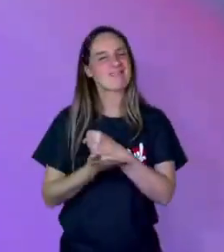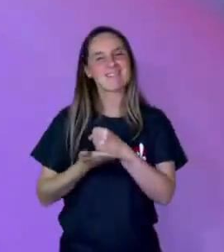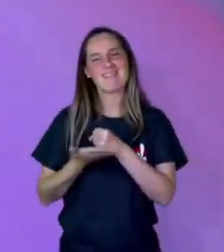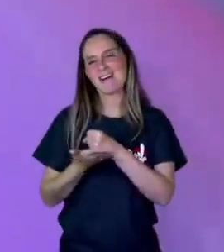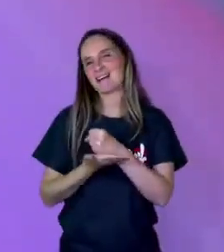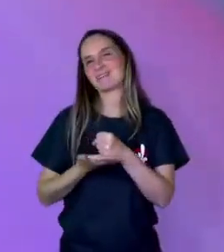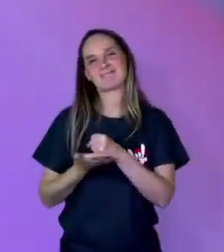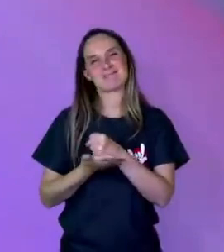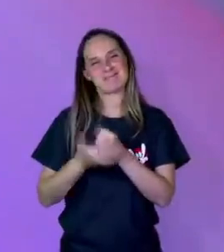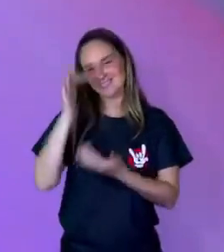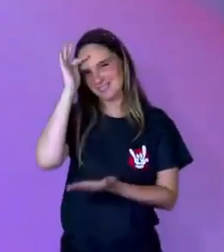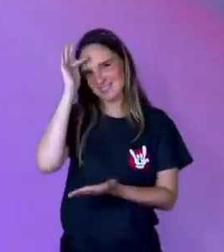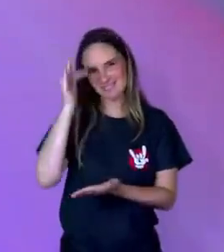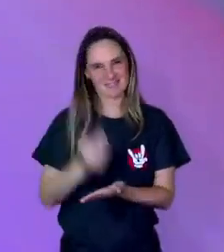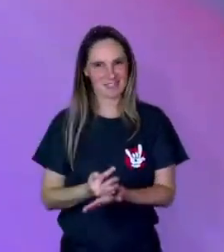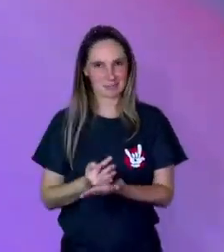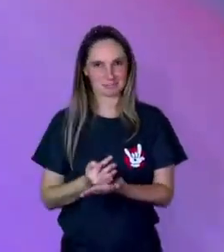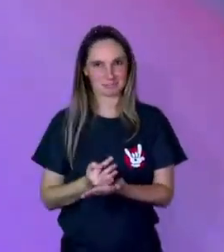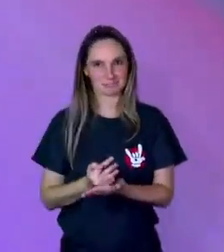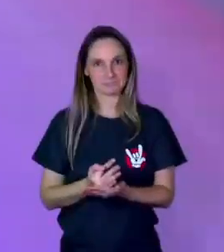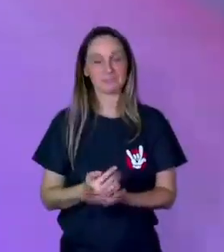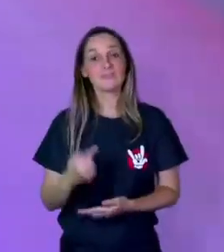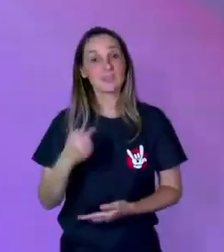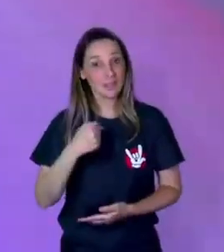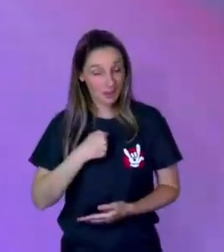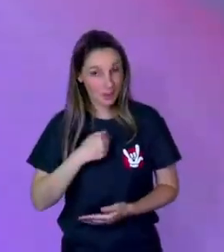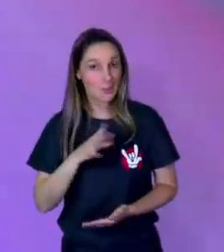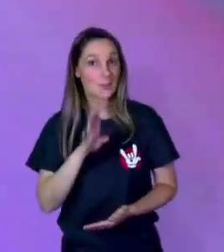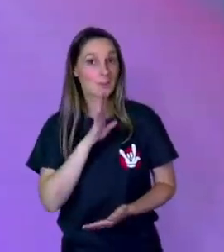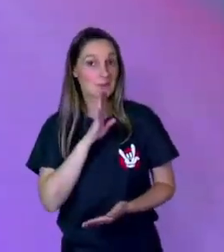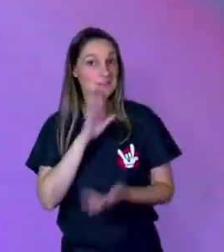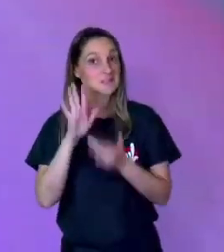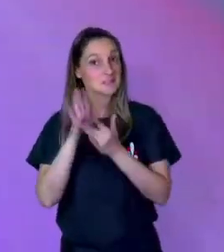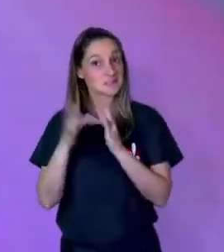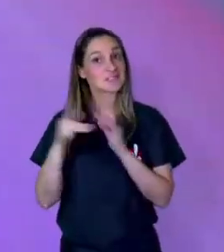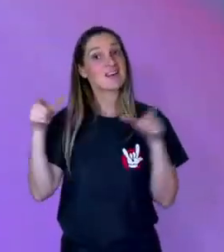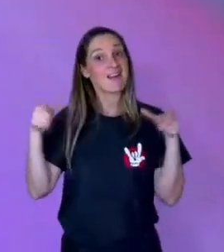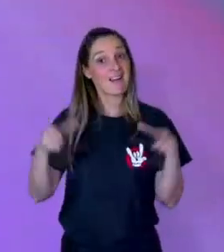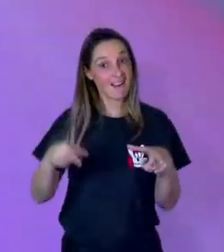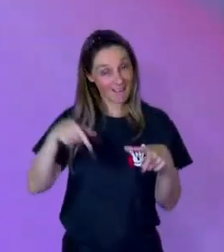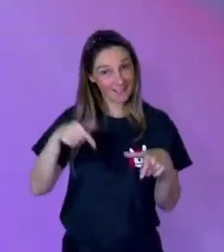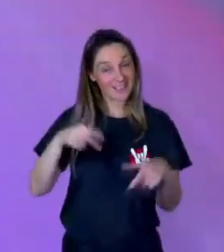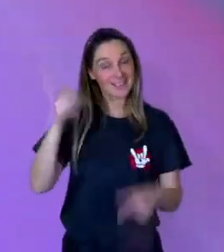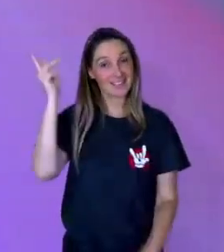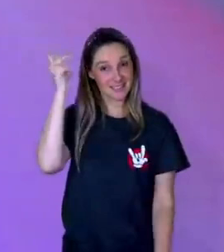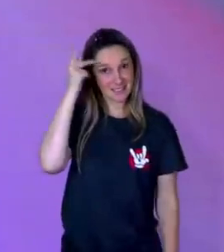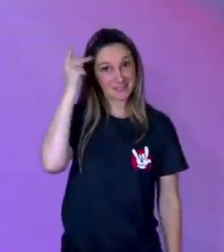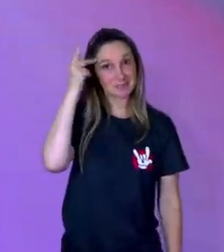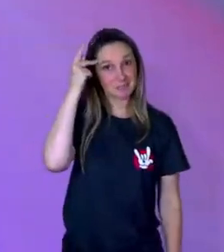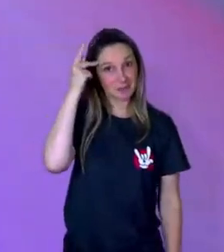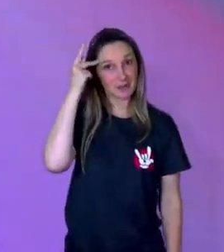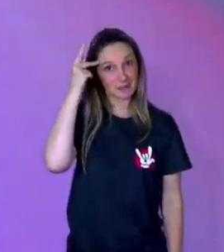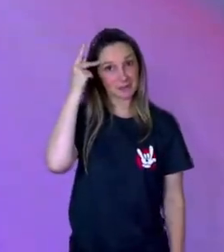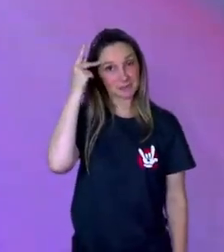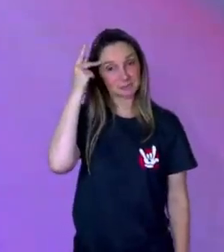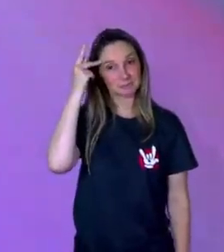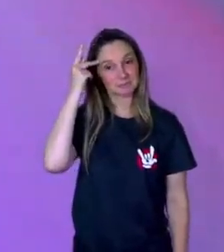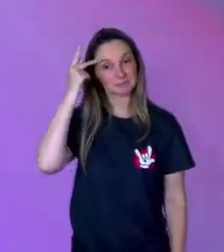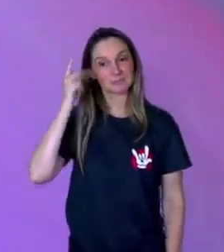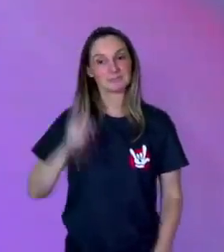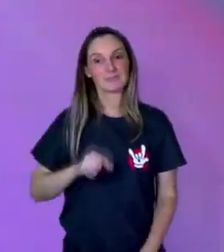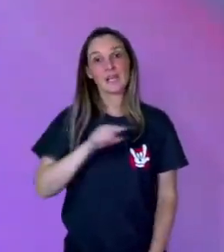Sabe, eu aceitei Jesus aqui na cidade de São Paulo. E no dia que eu saí do Raimundos, eu fui correndo da gravadora para uma